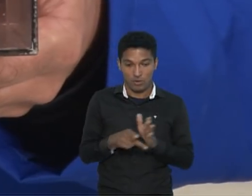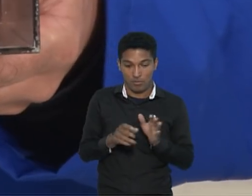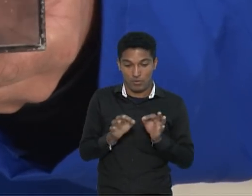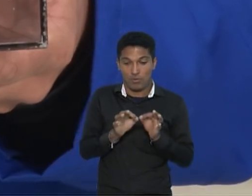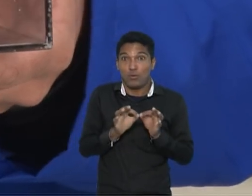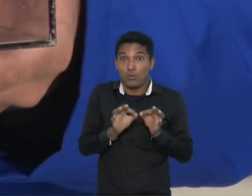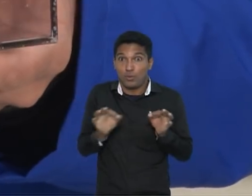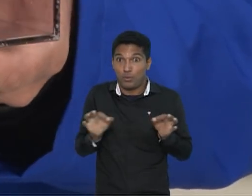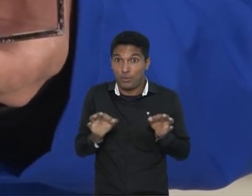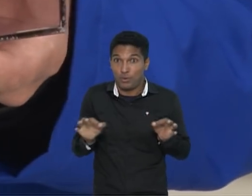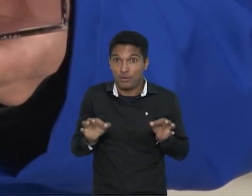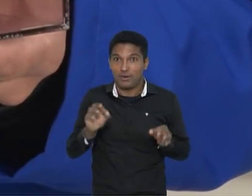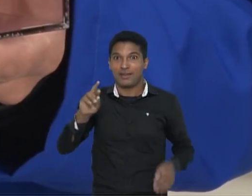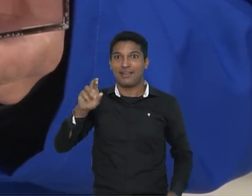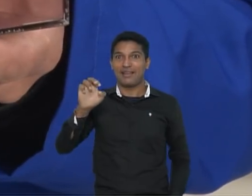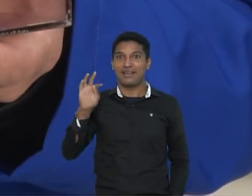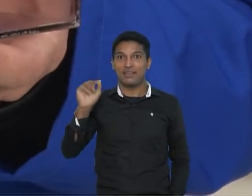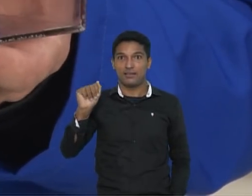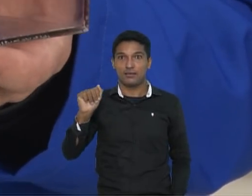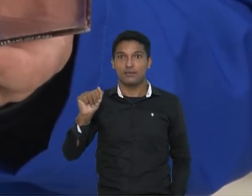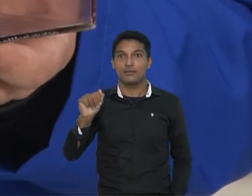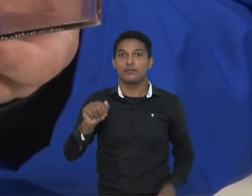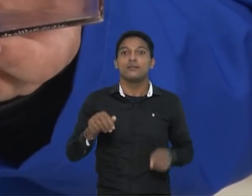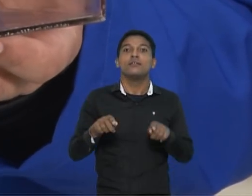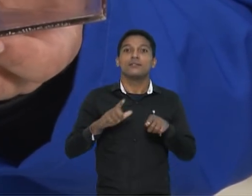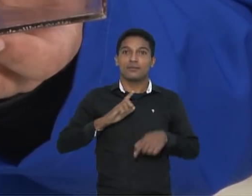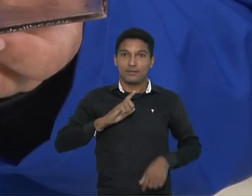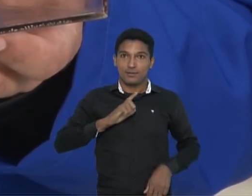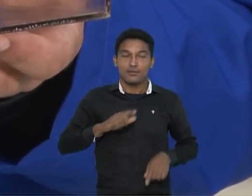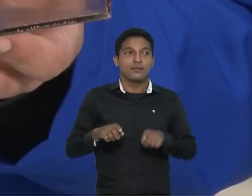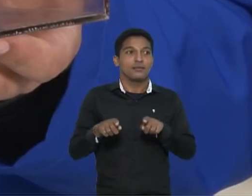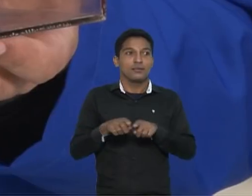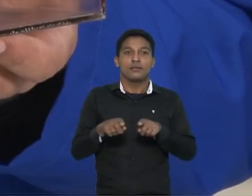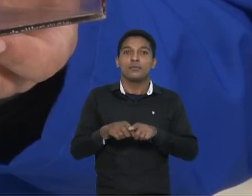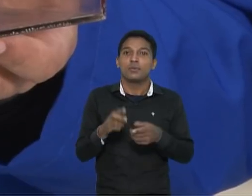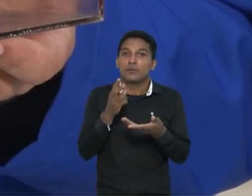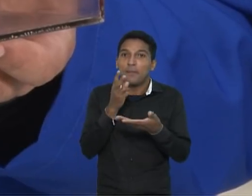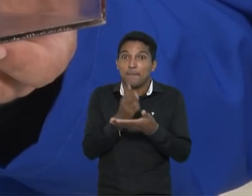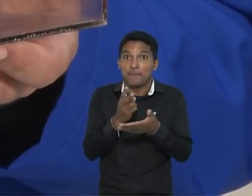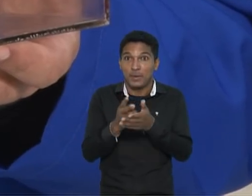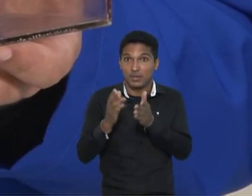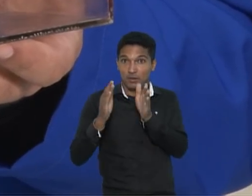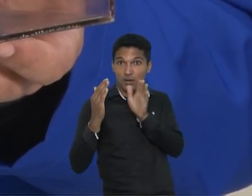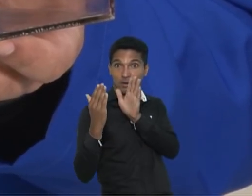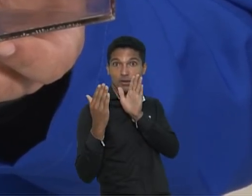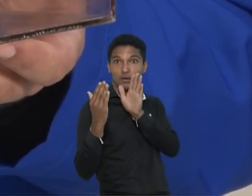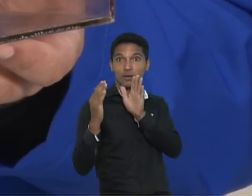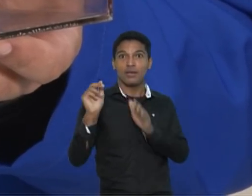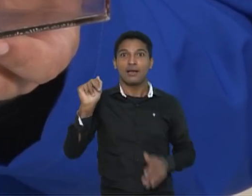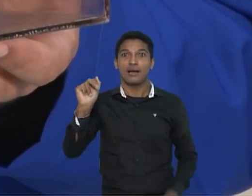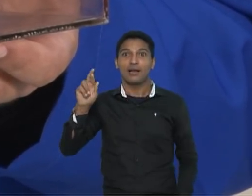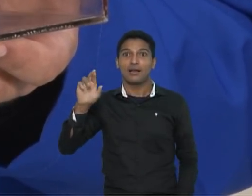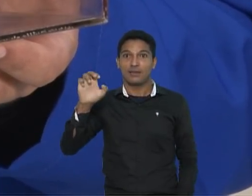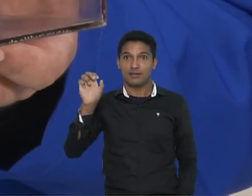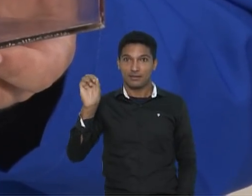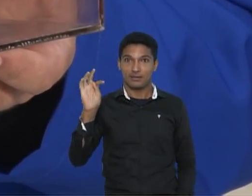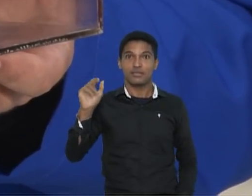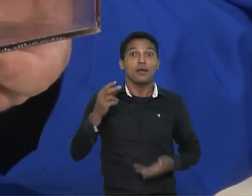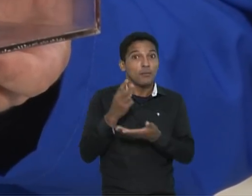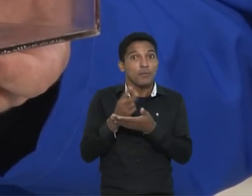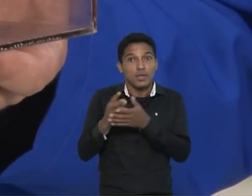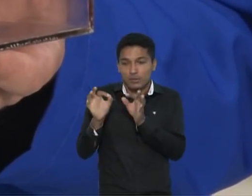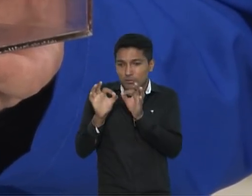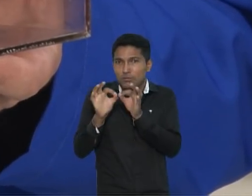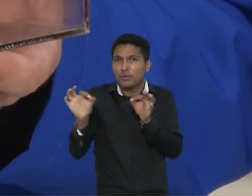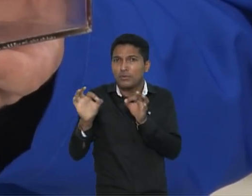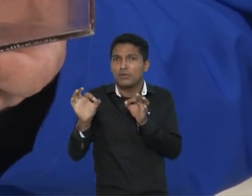comprimento. Nós temos a mesma aresta, o mesmo segmento de reta, a mesma medida, que é